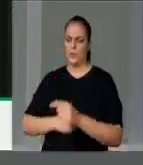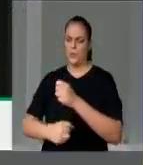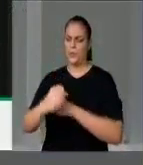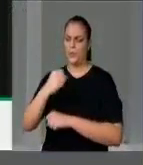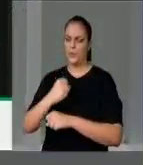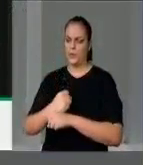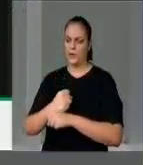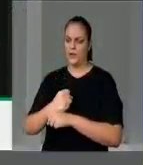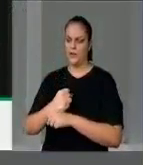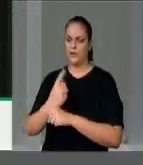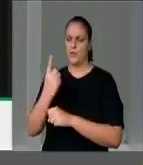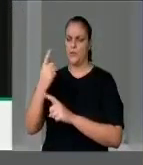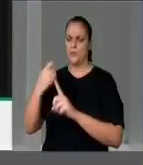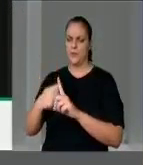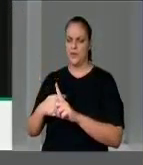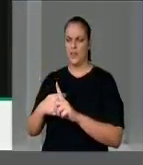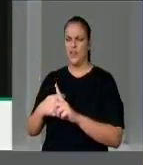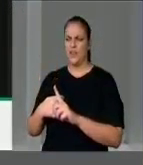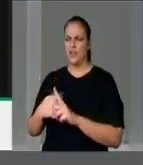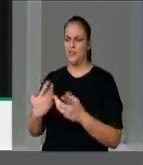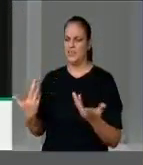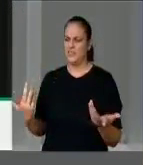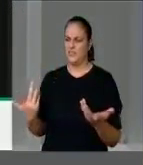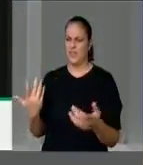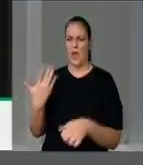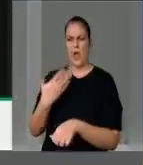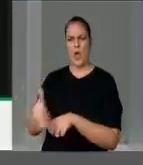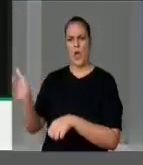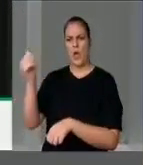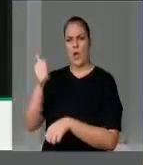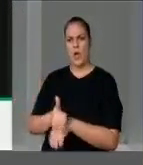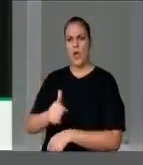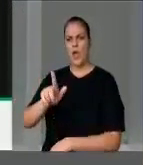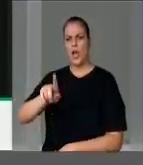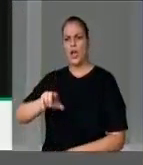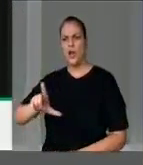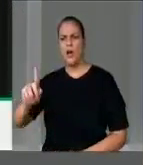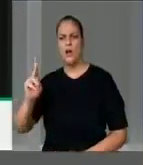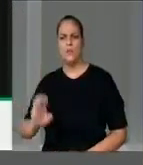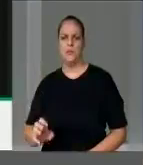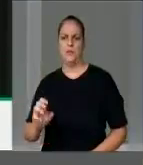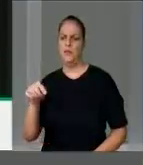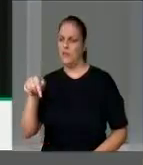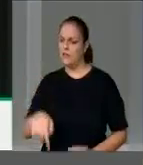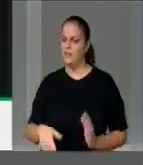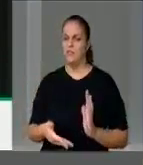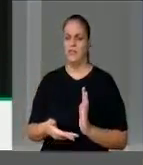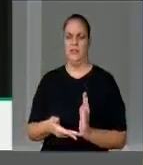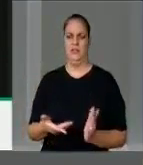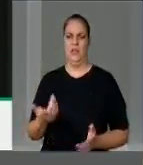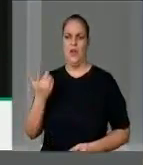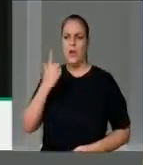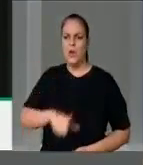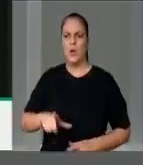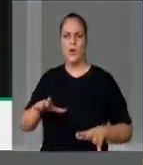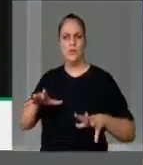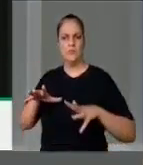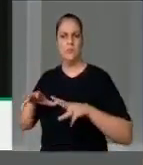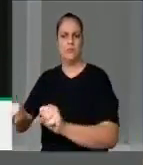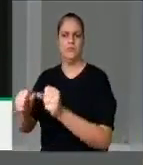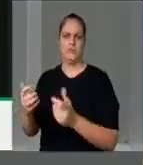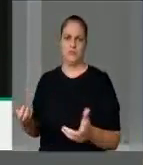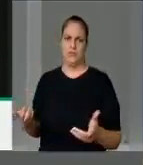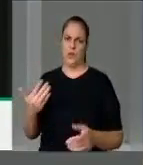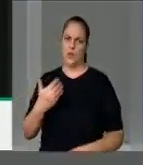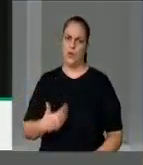há 13 meses atrás, deu golpe aqui nesta casa, elegeu pelo voto indireto, essa